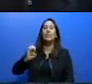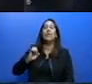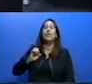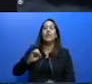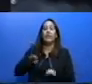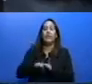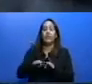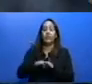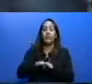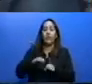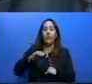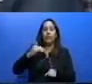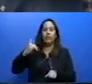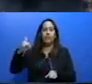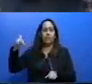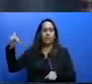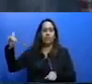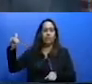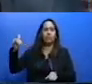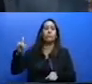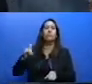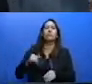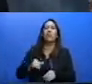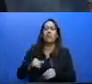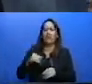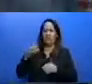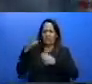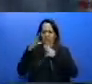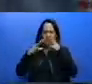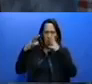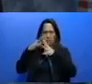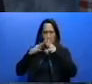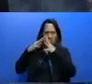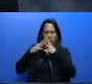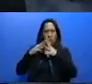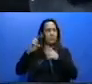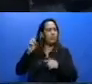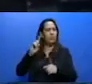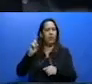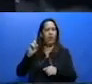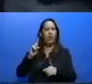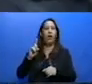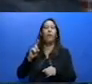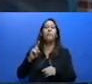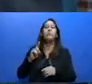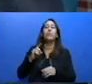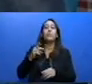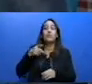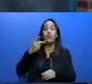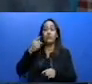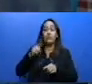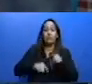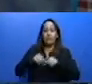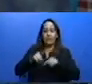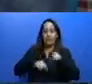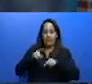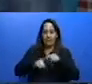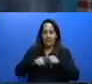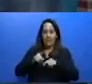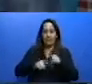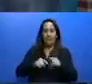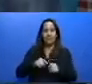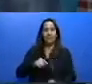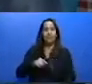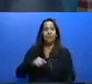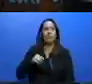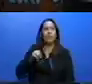que esses nomes parecem um pouco confusos, não parece? Mas não é não. Quando nós falamos de materiais isolantes,